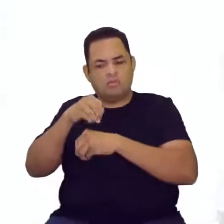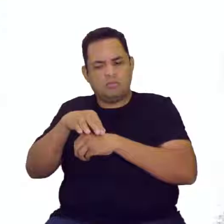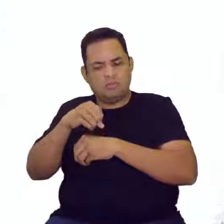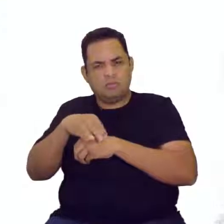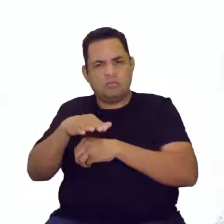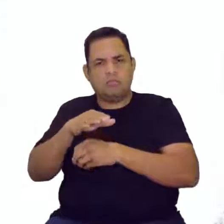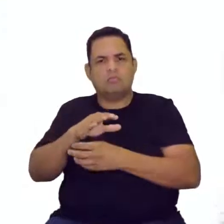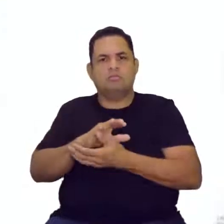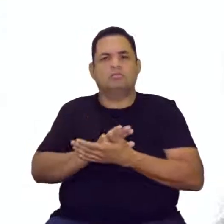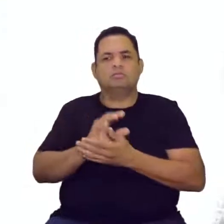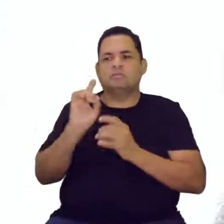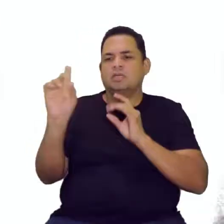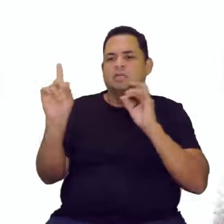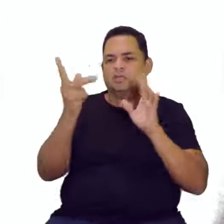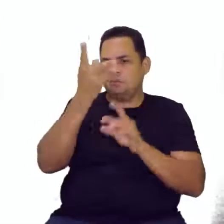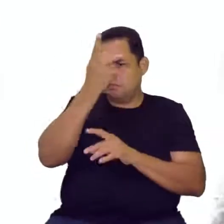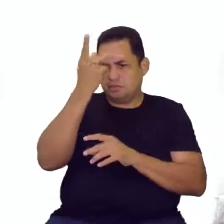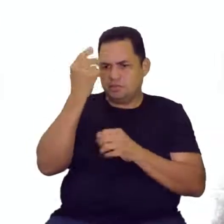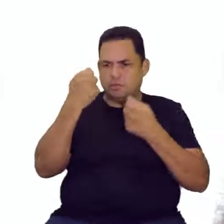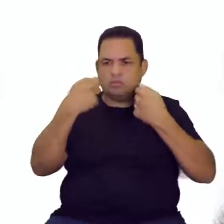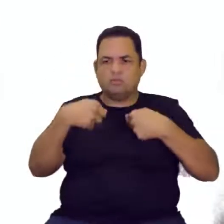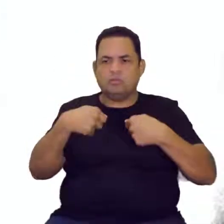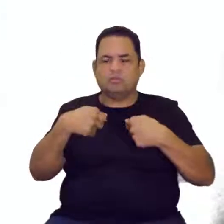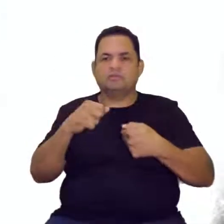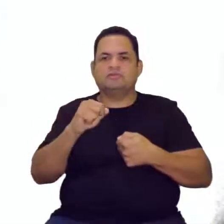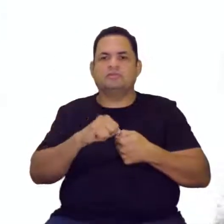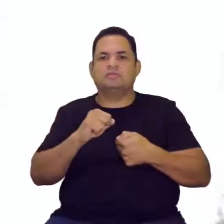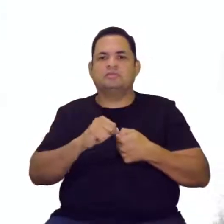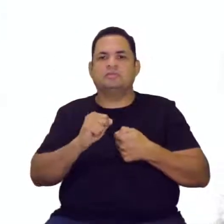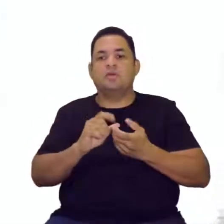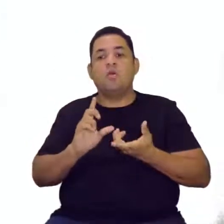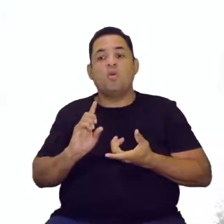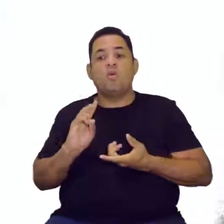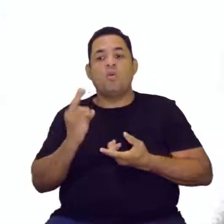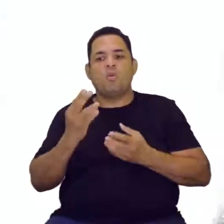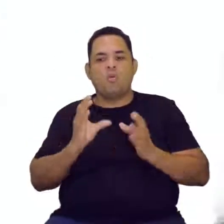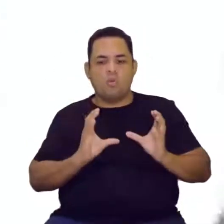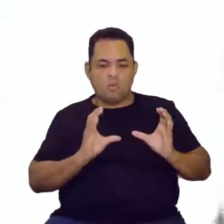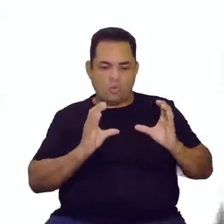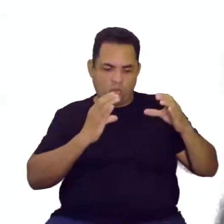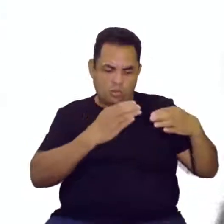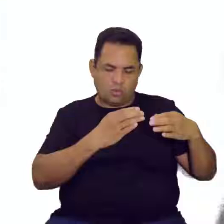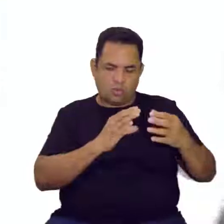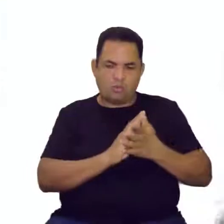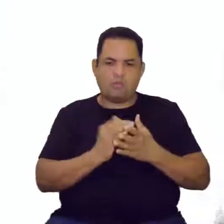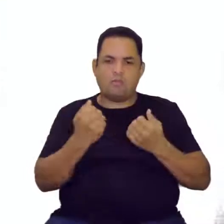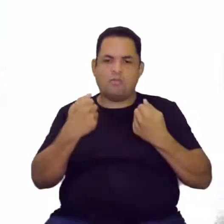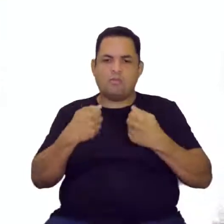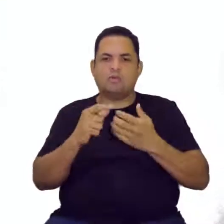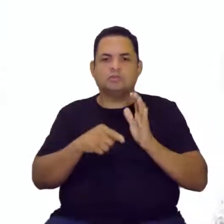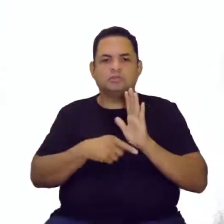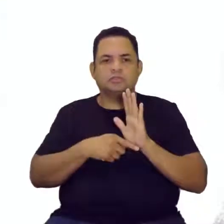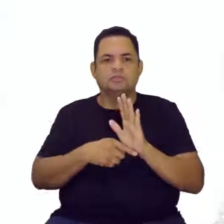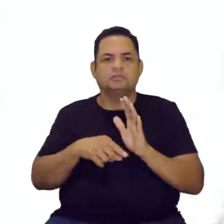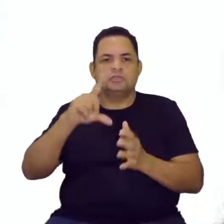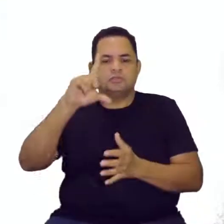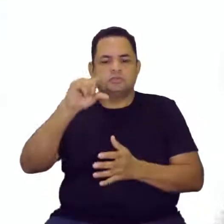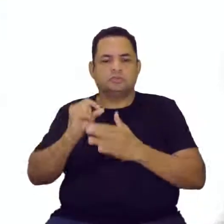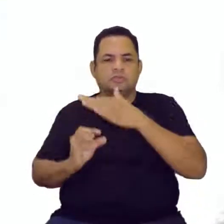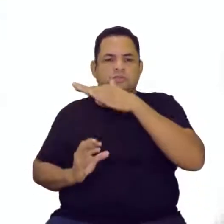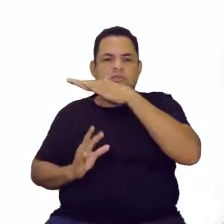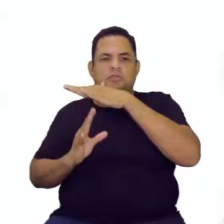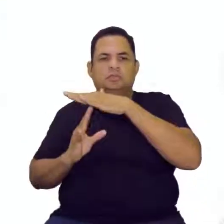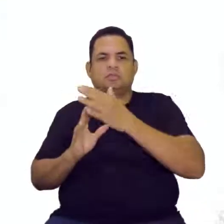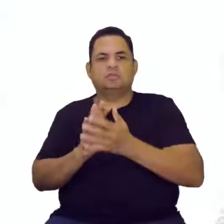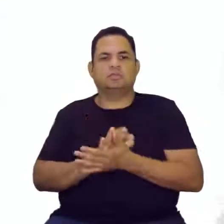ações individuais e coletivas que podem contribuir para a redução do efeito estufa, e são